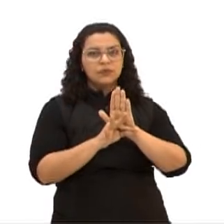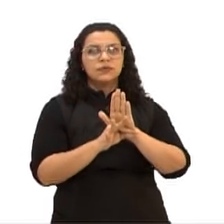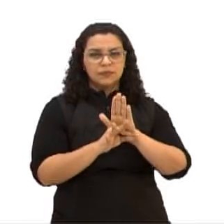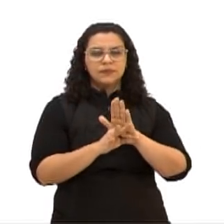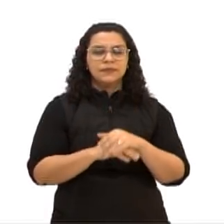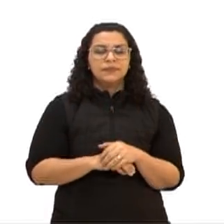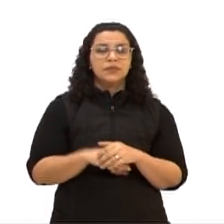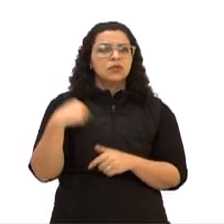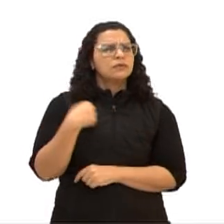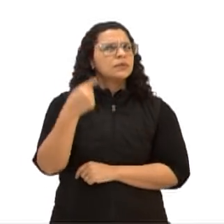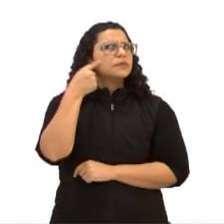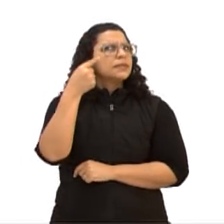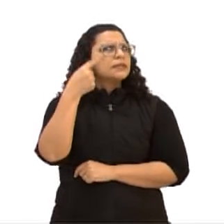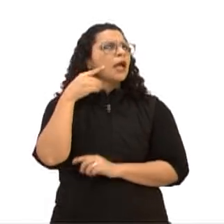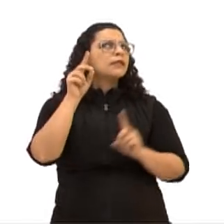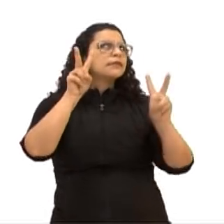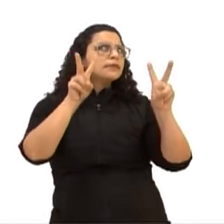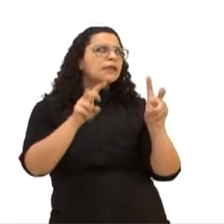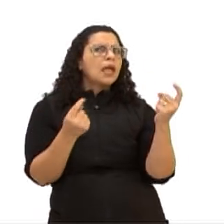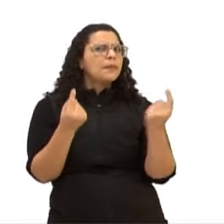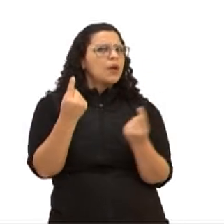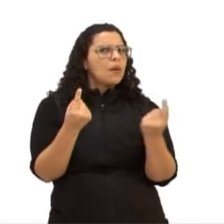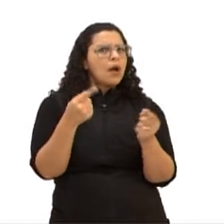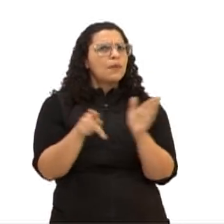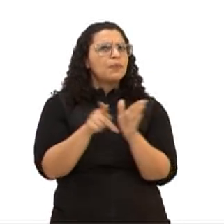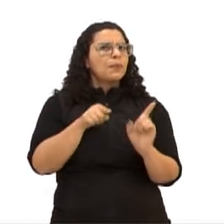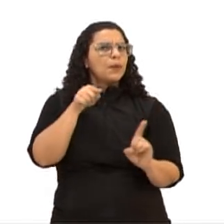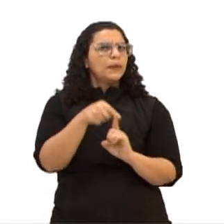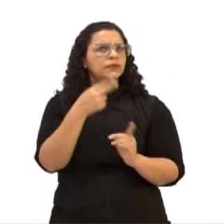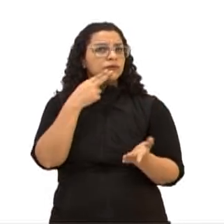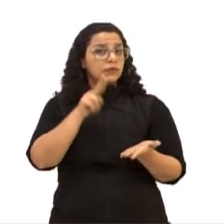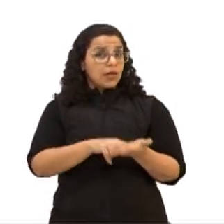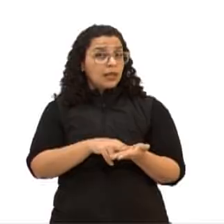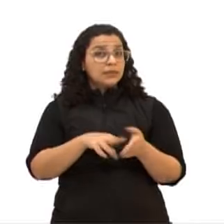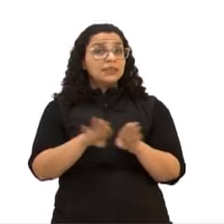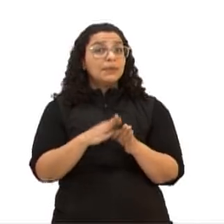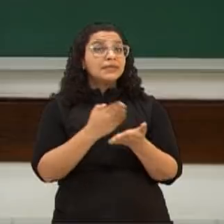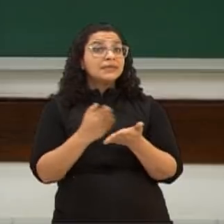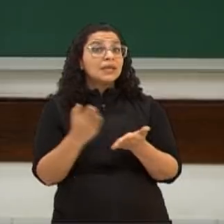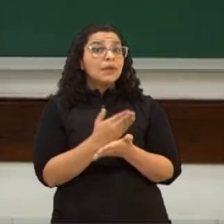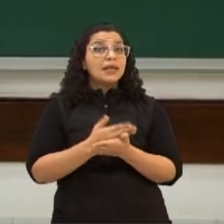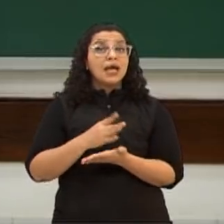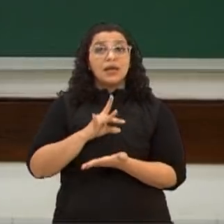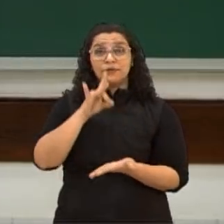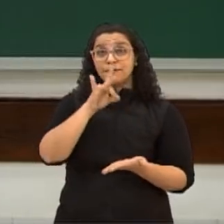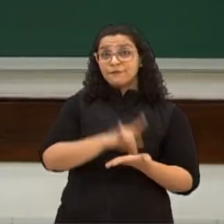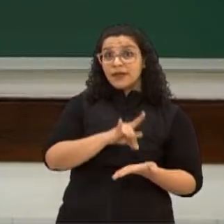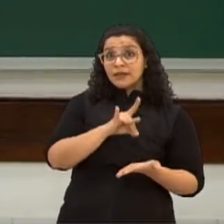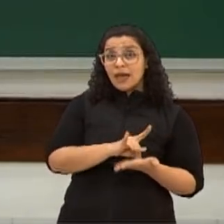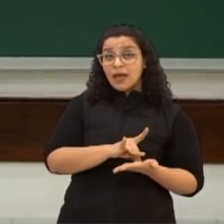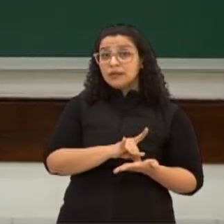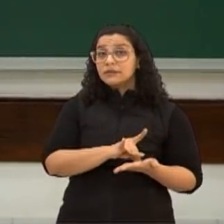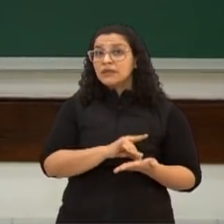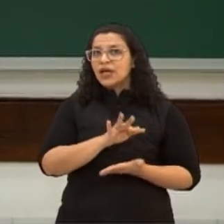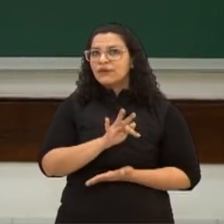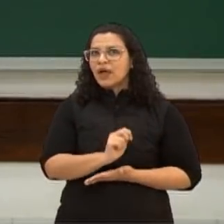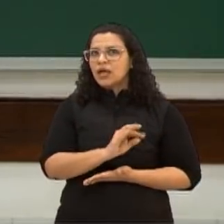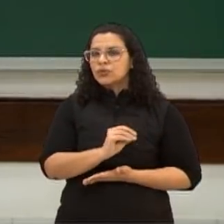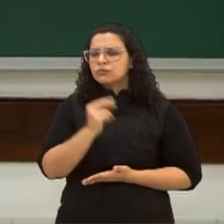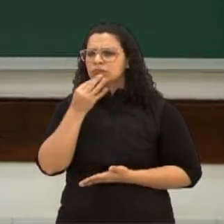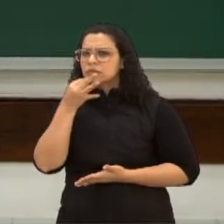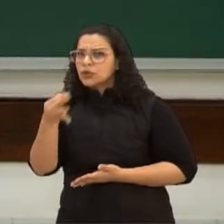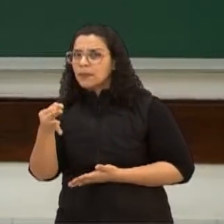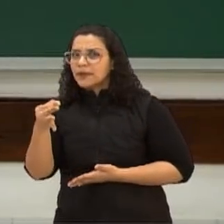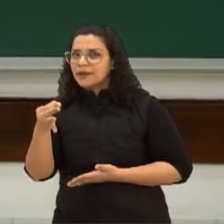gente pensar ali qual é o tema daquela carta do leitor e distinguir o quê? Fato de opinião. É isso que nós